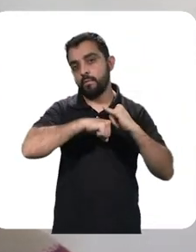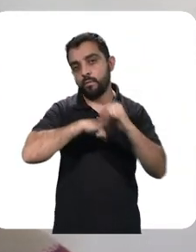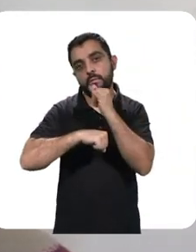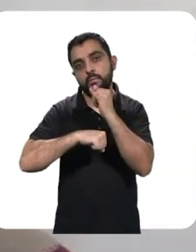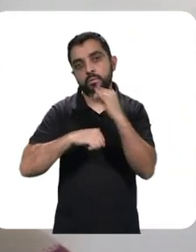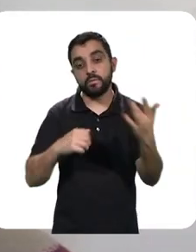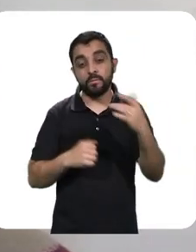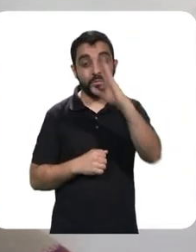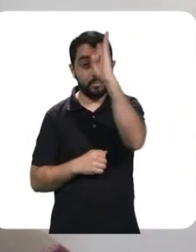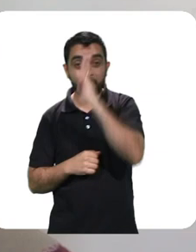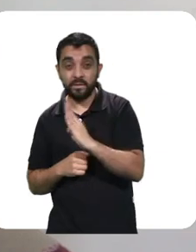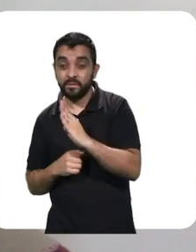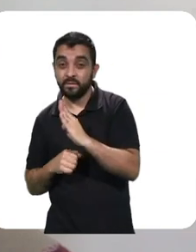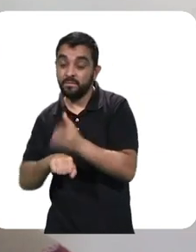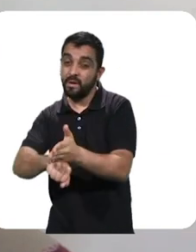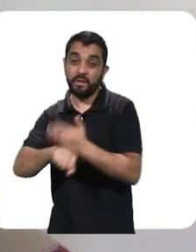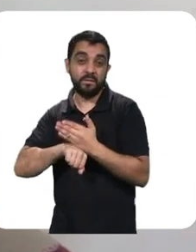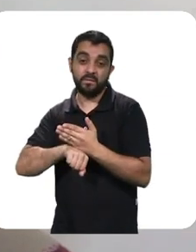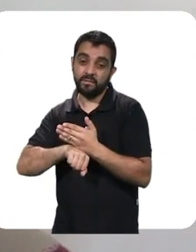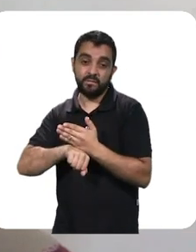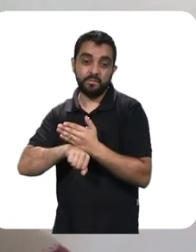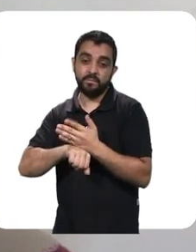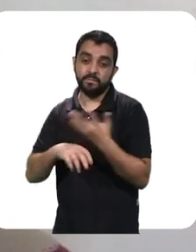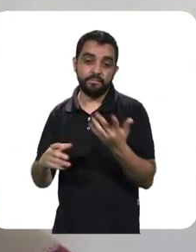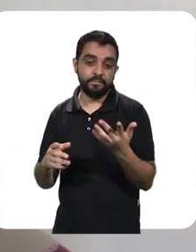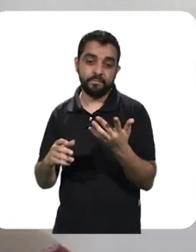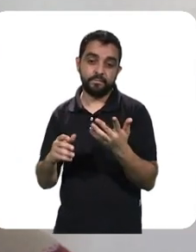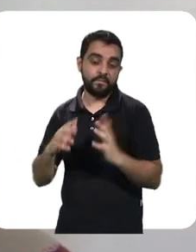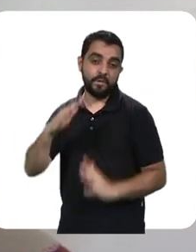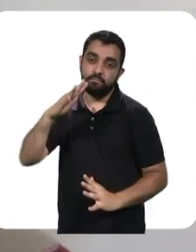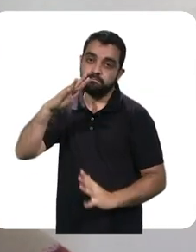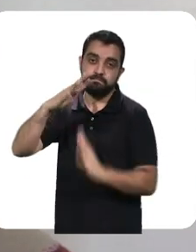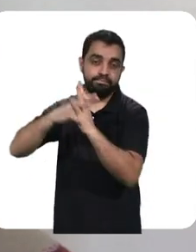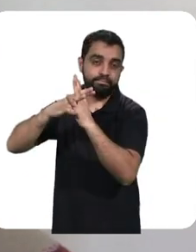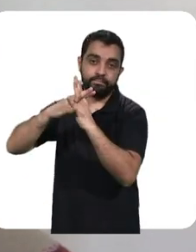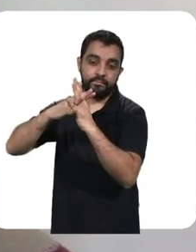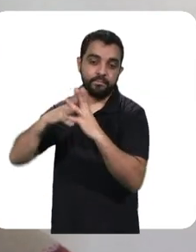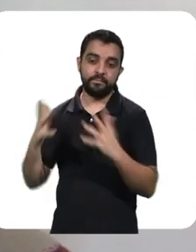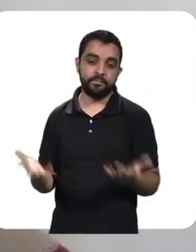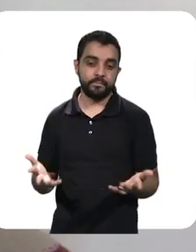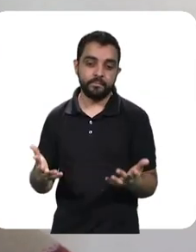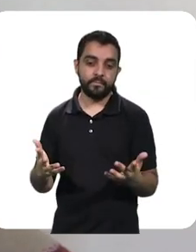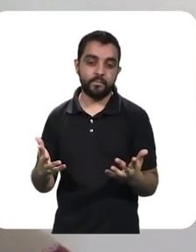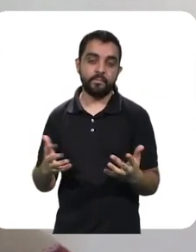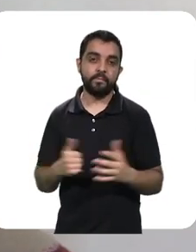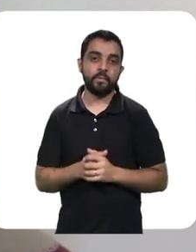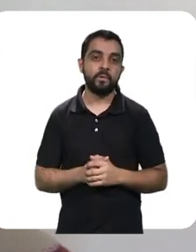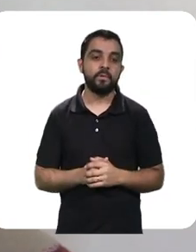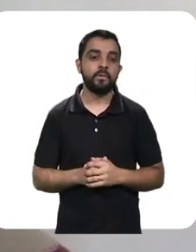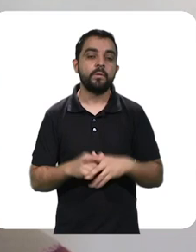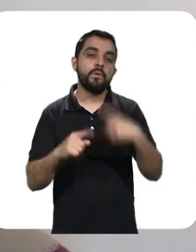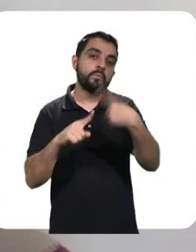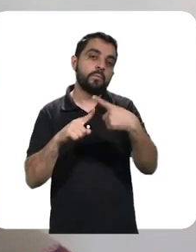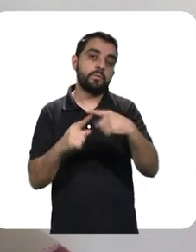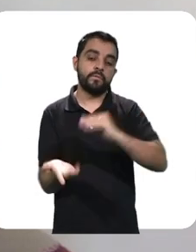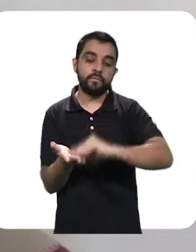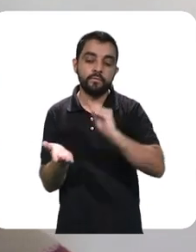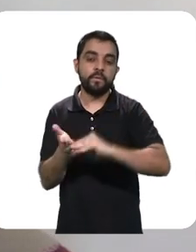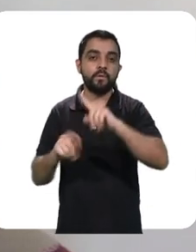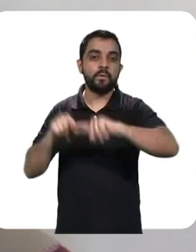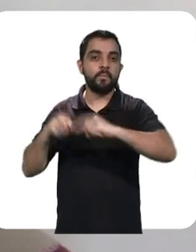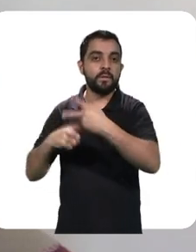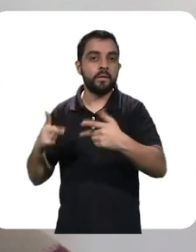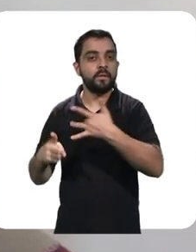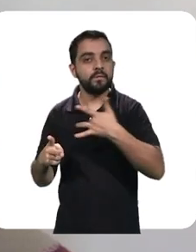por exemplo. No Brasil, é provável que em meados de abril a gente já tenha esse colapso também,